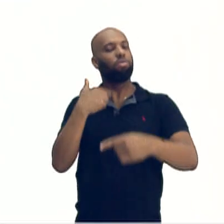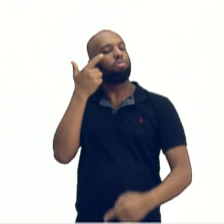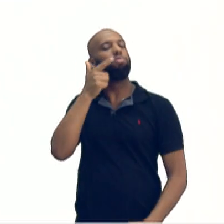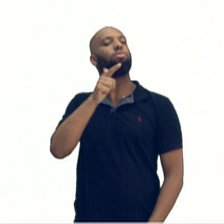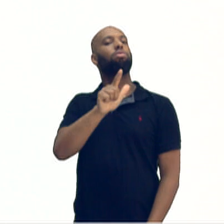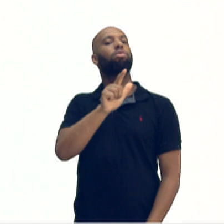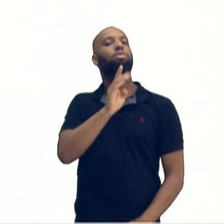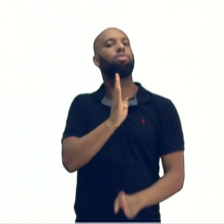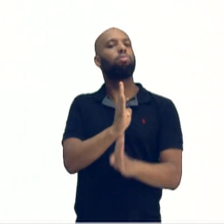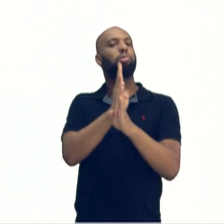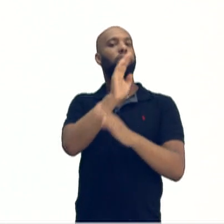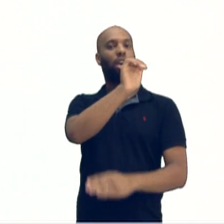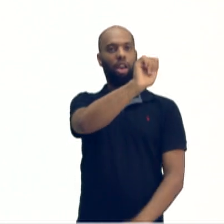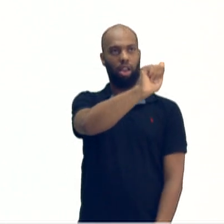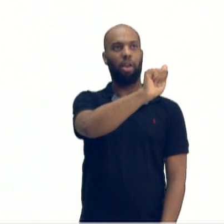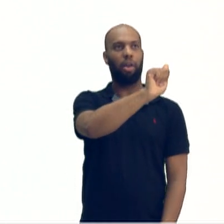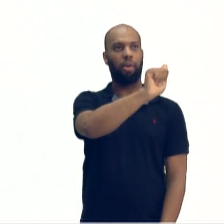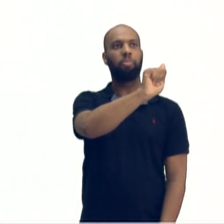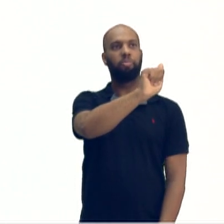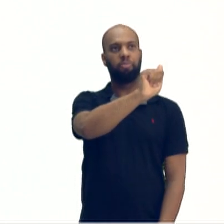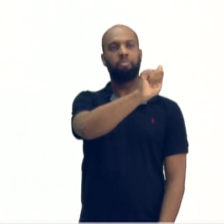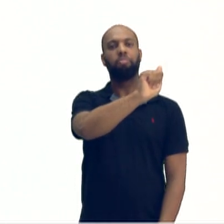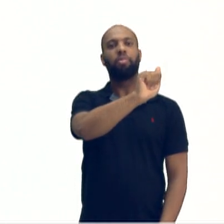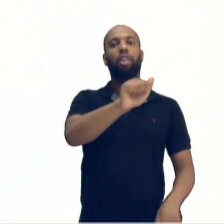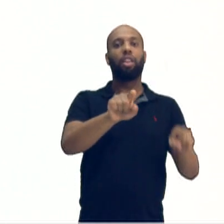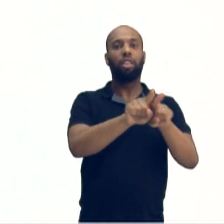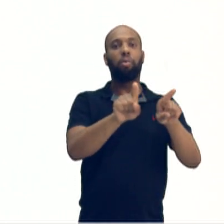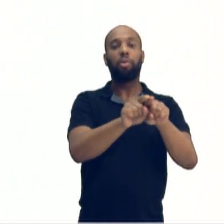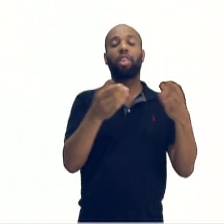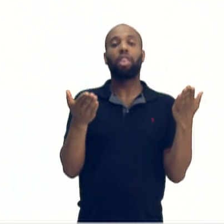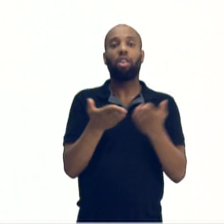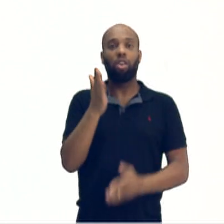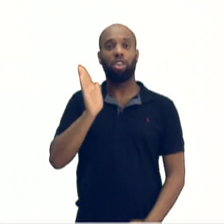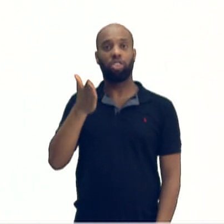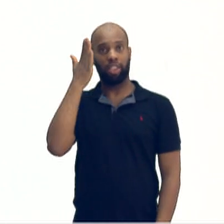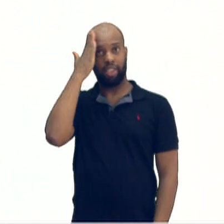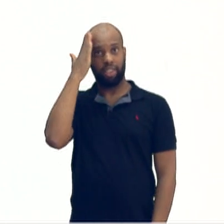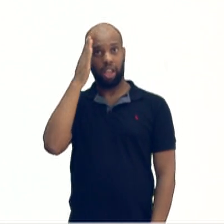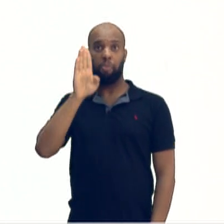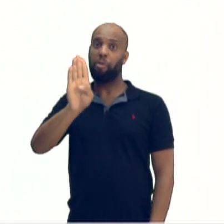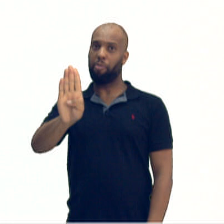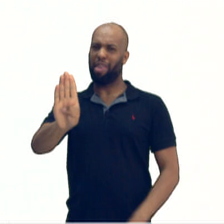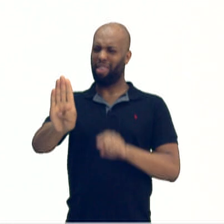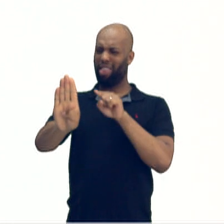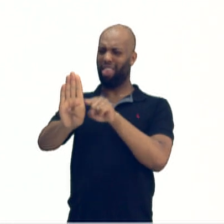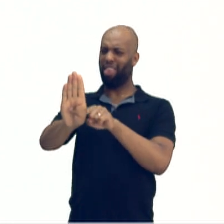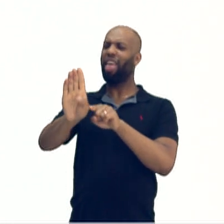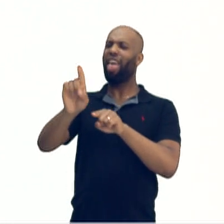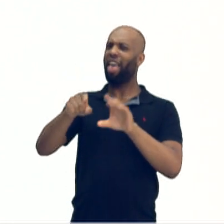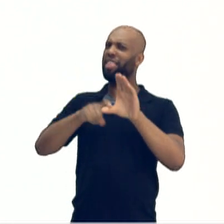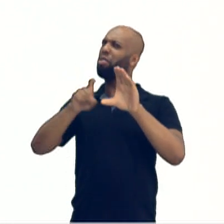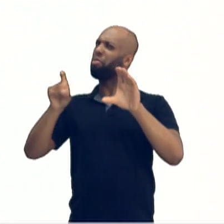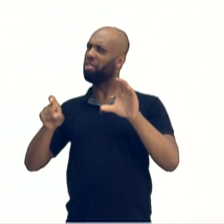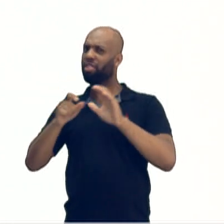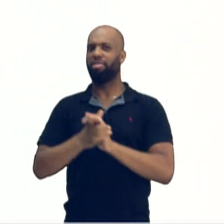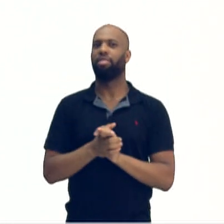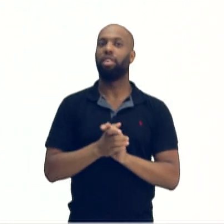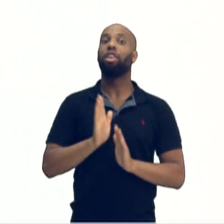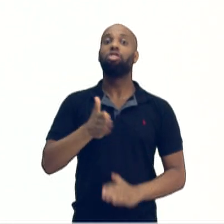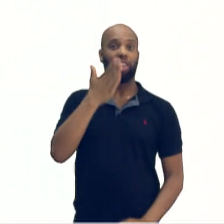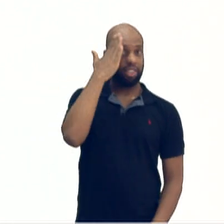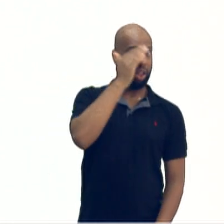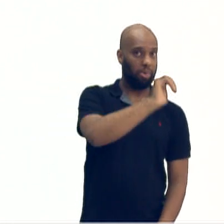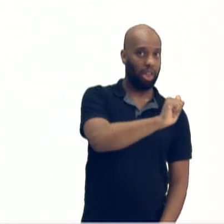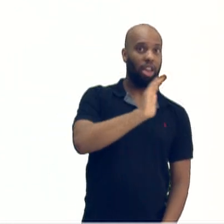valor do termo a, do coeficiente angular e agora do termo independente b, tá? Se eu já tenho o valor do a e o valor do